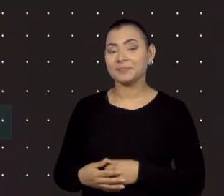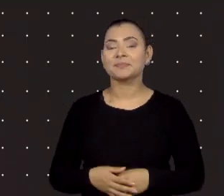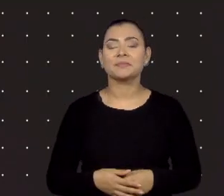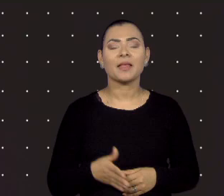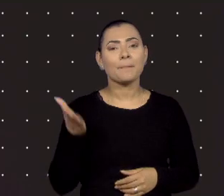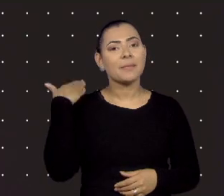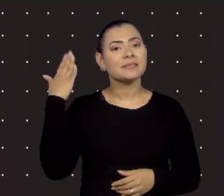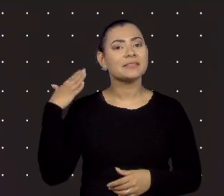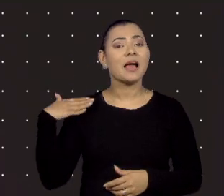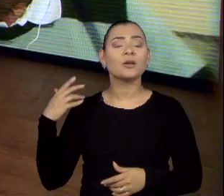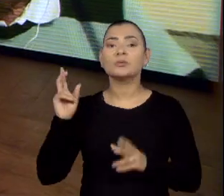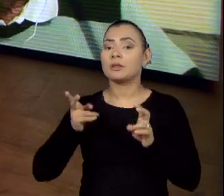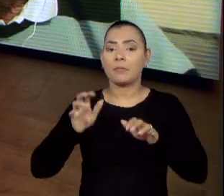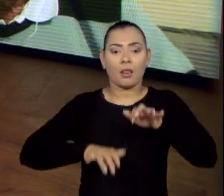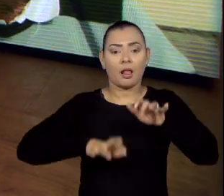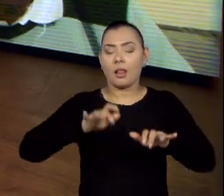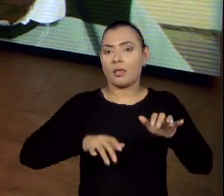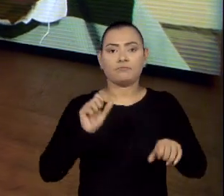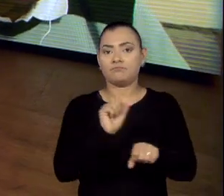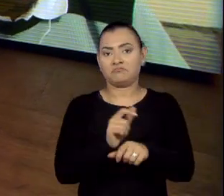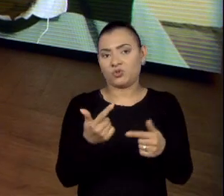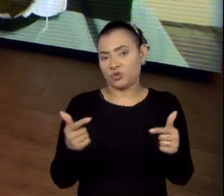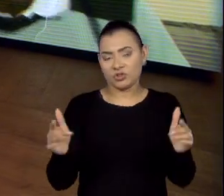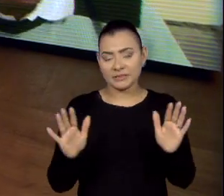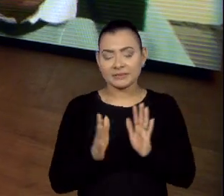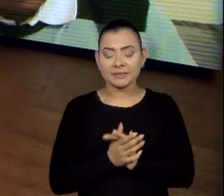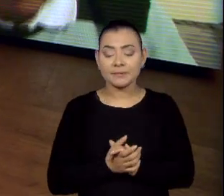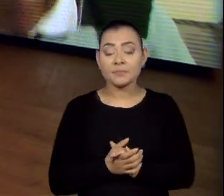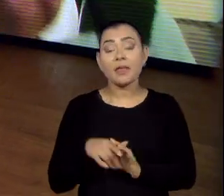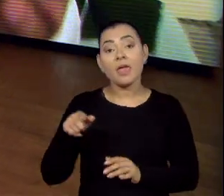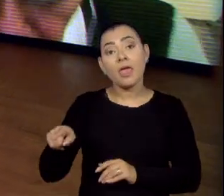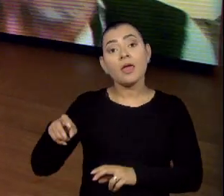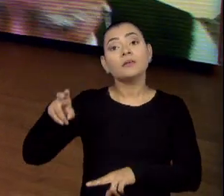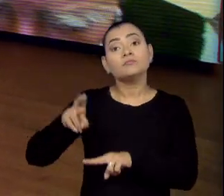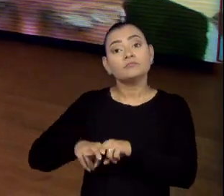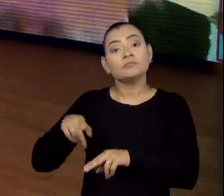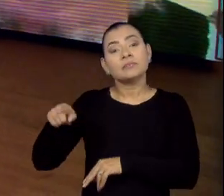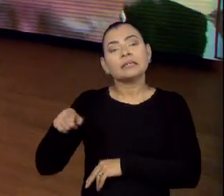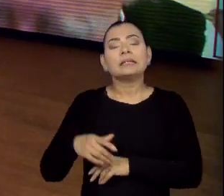de 100 máquinas de escrever. E ele lá, ele era assim,